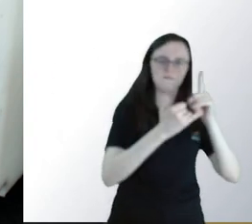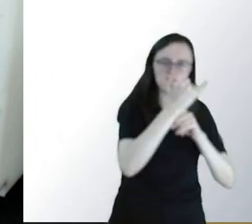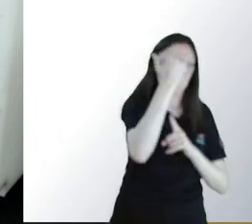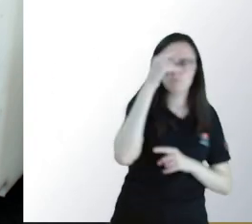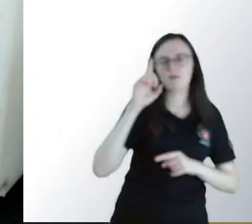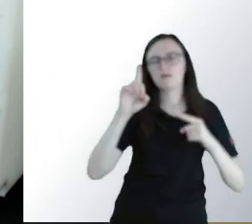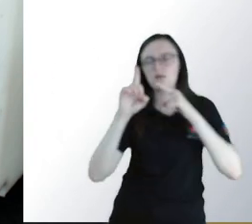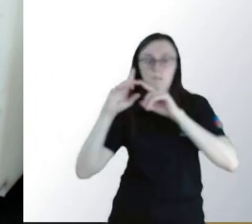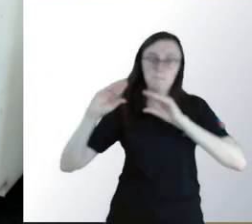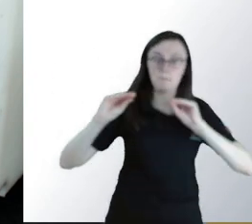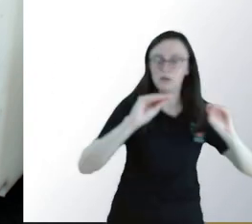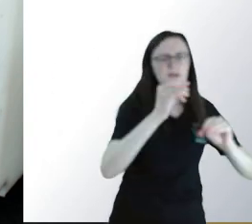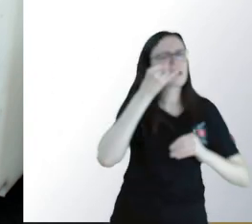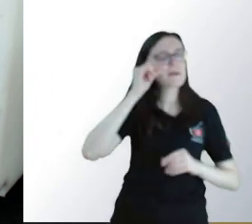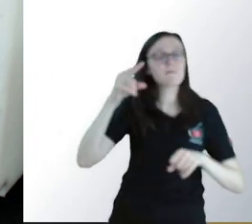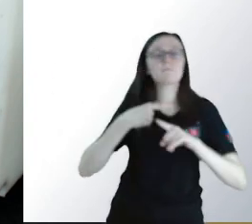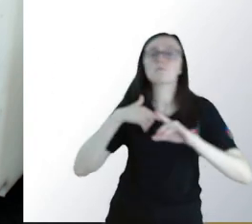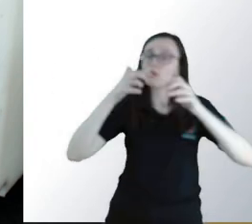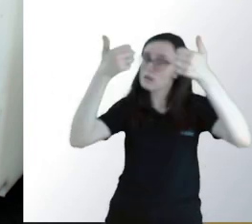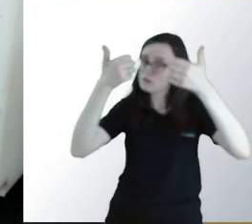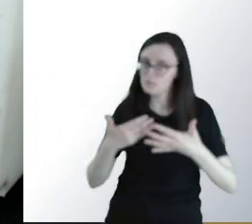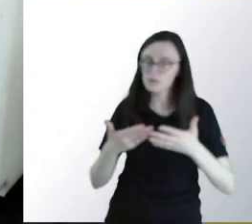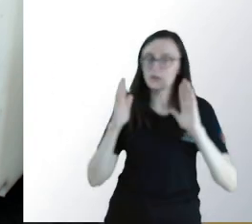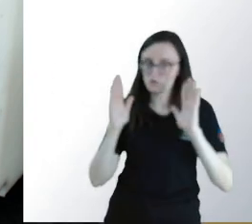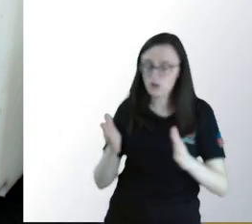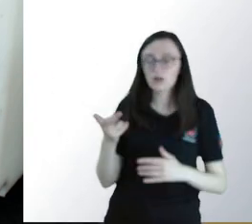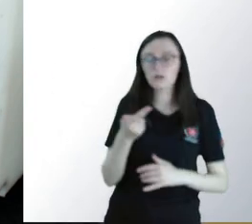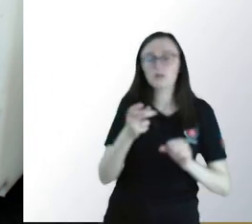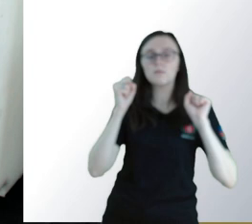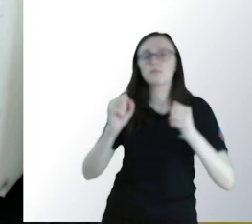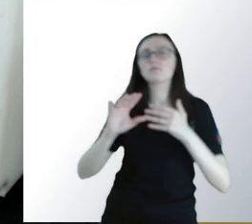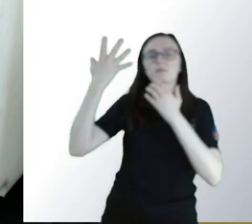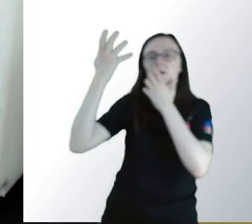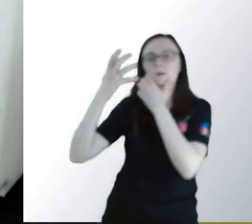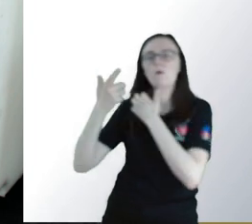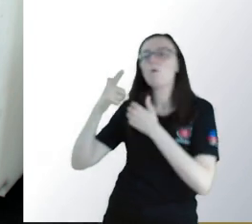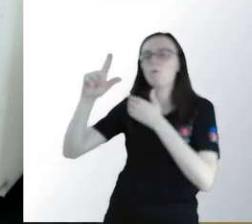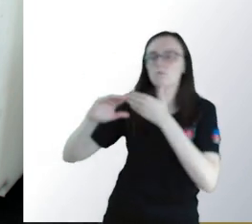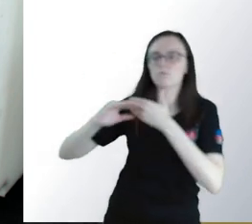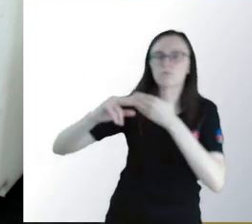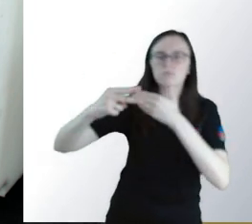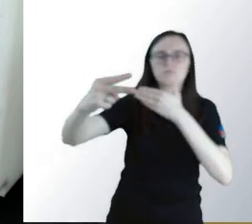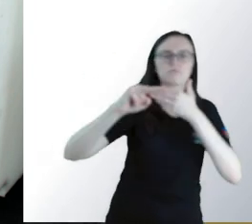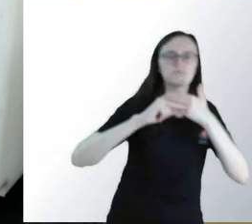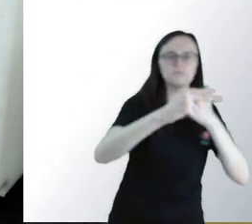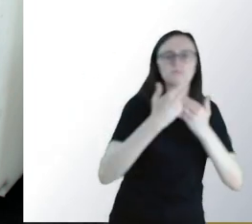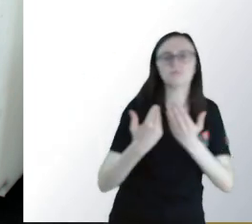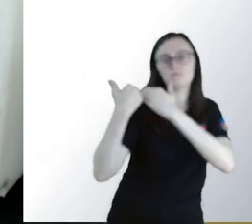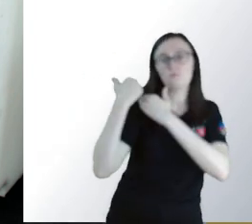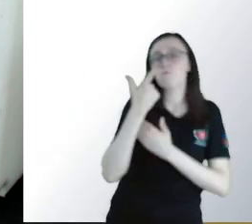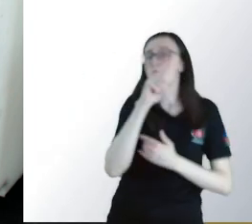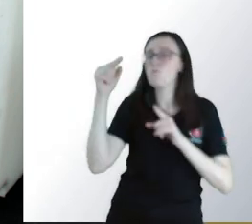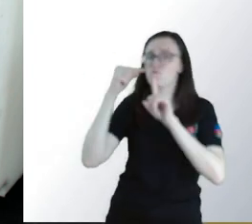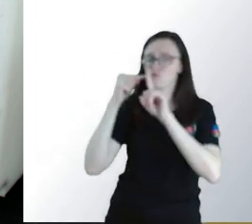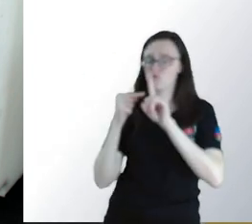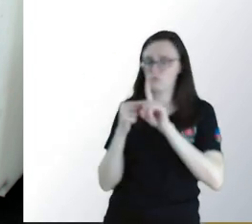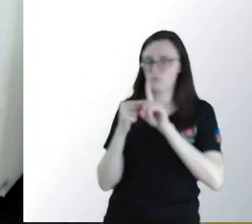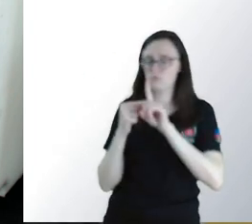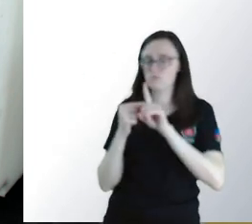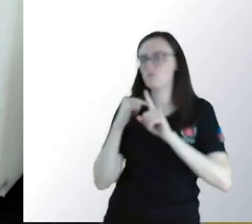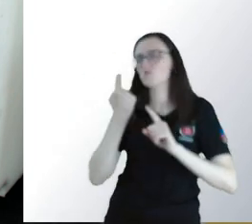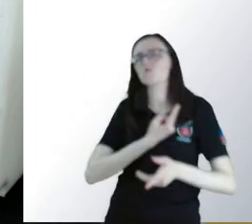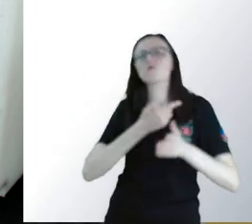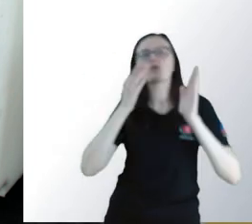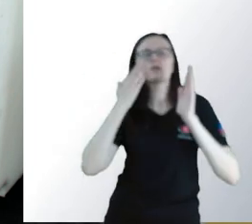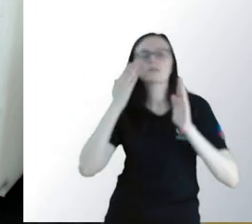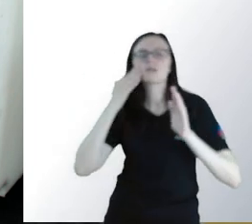essa adolescente infratora, porque, como eu disse, isso pode ocasionar, inclusive, outros tipos de responsabilização. Ouvi-los, né, levá-los